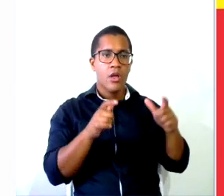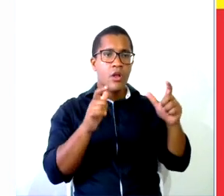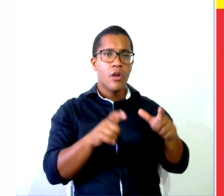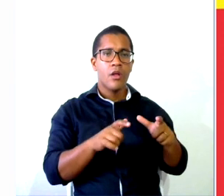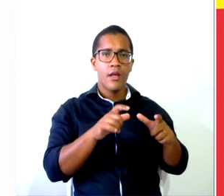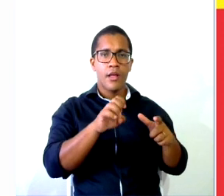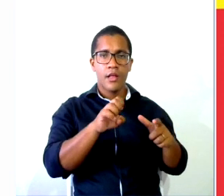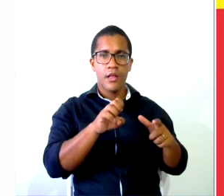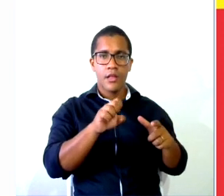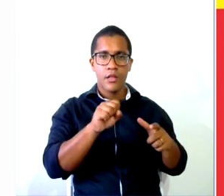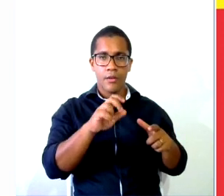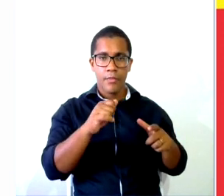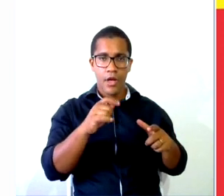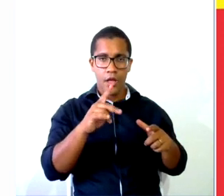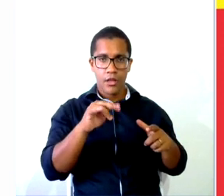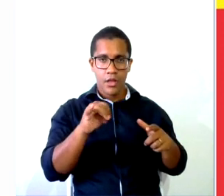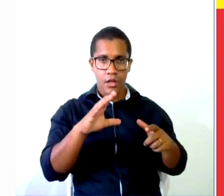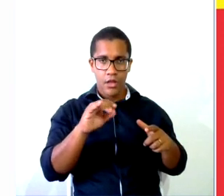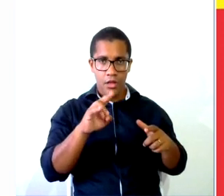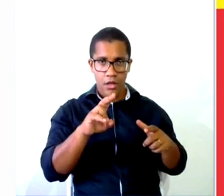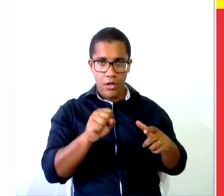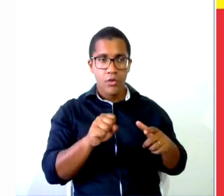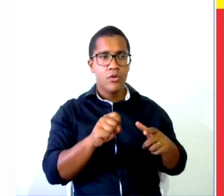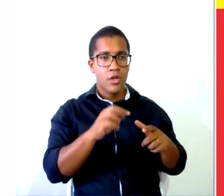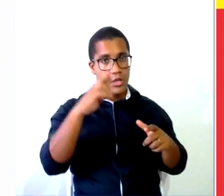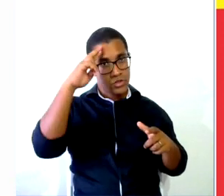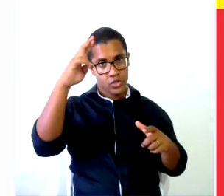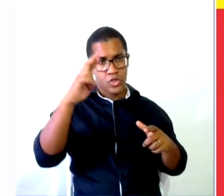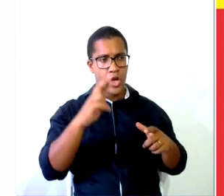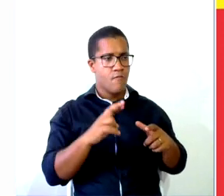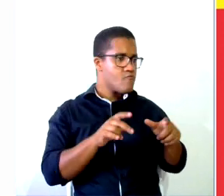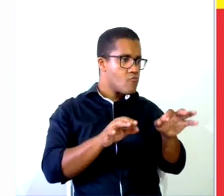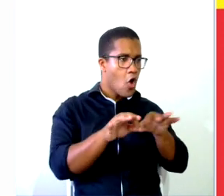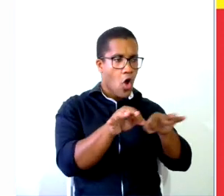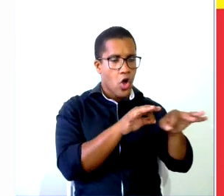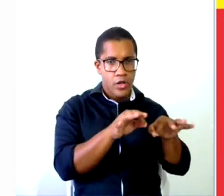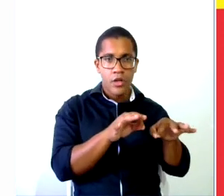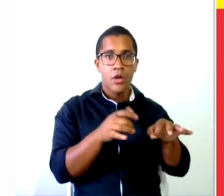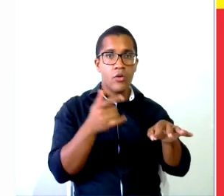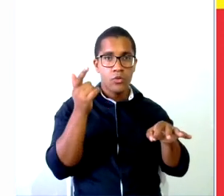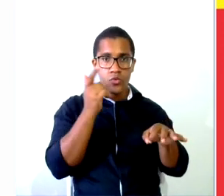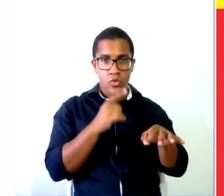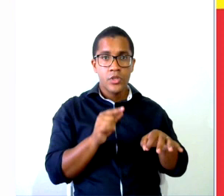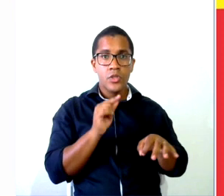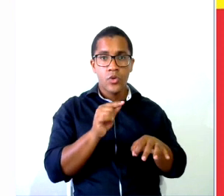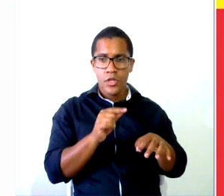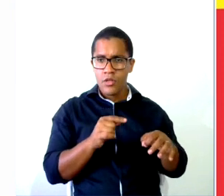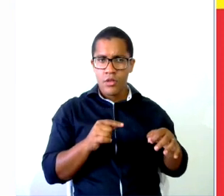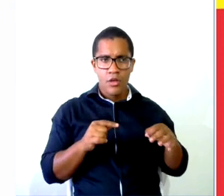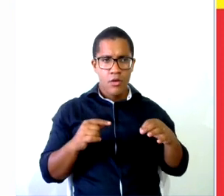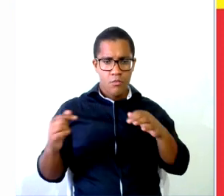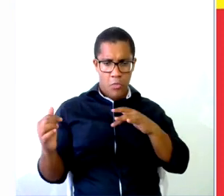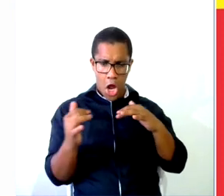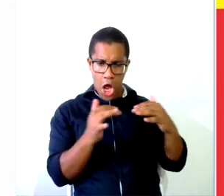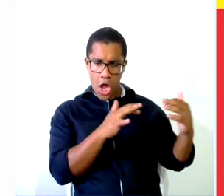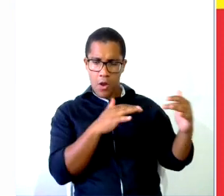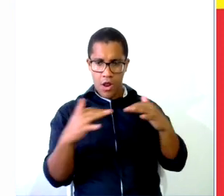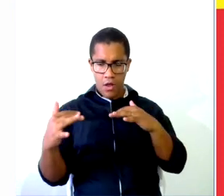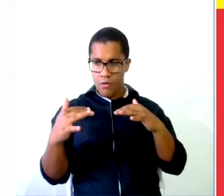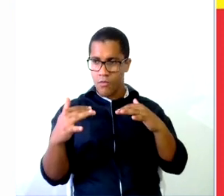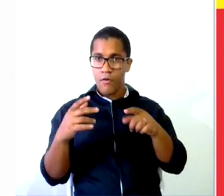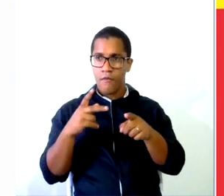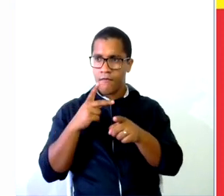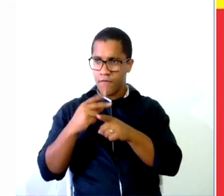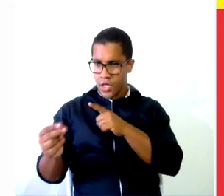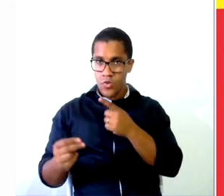Esparta e ficaram sob seu comando. Então o grupo conseguiu derrotar 2 cônsules